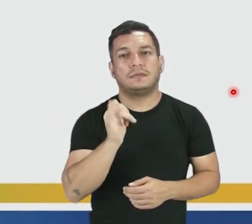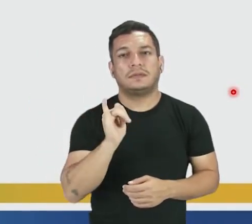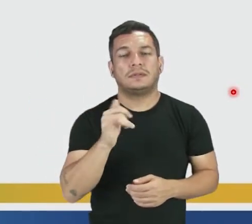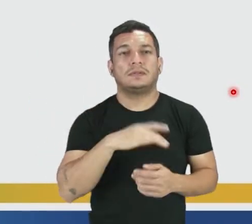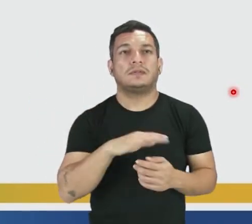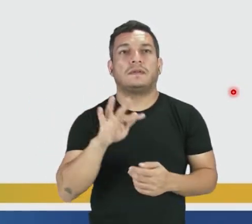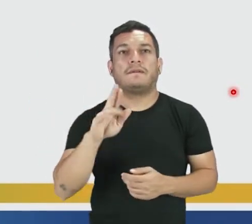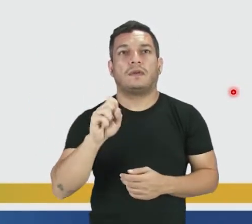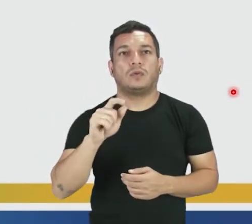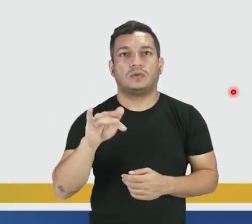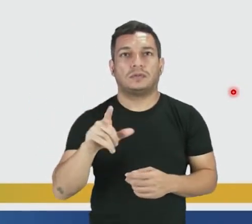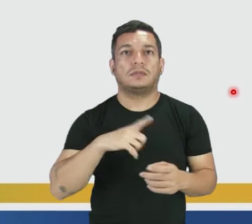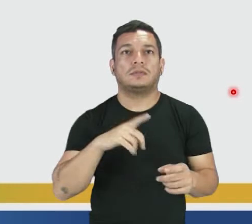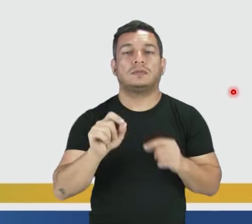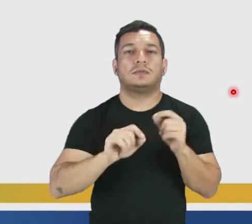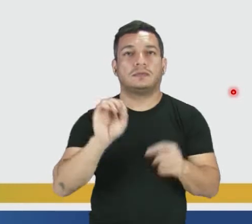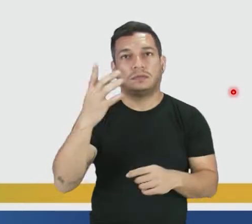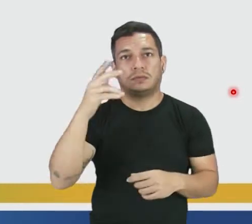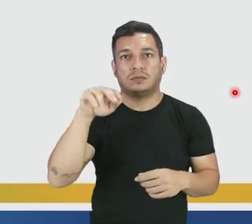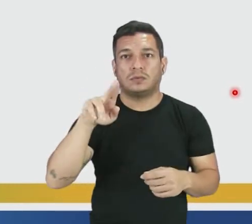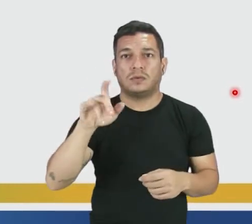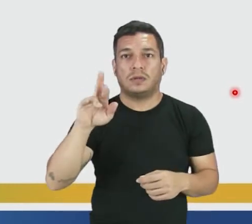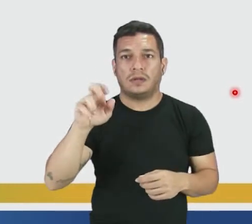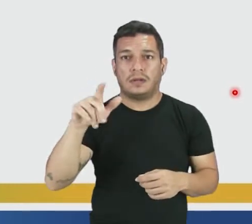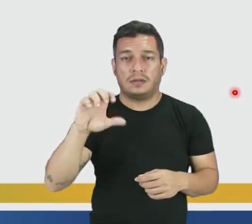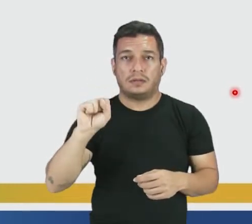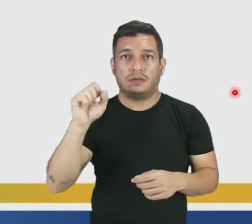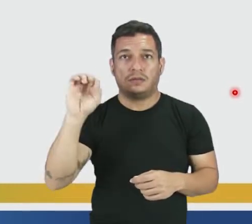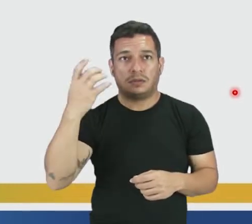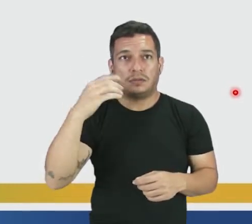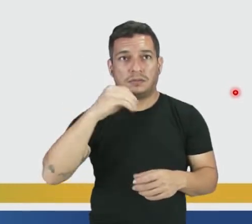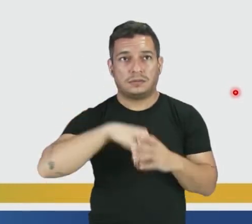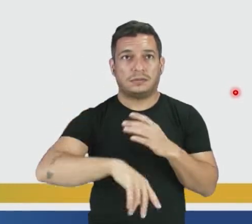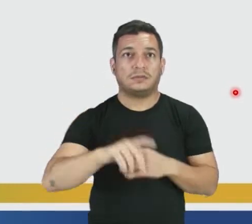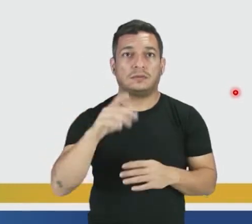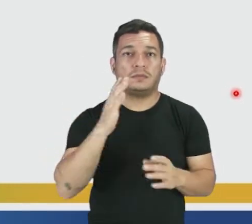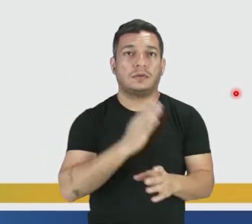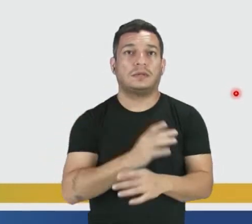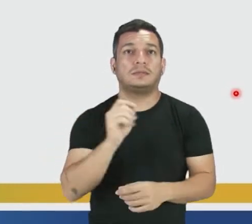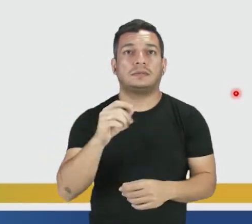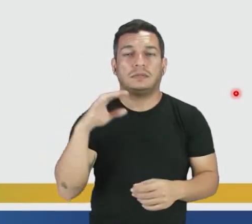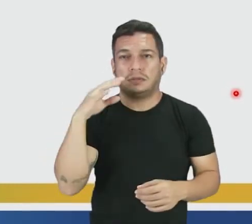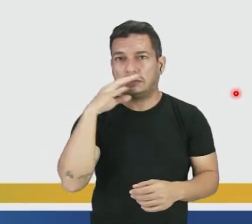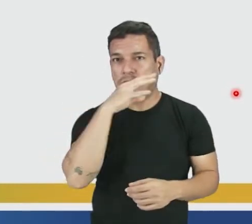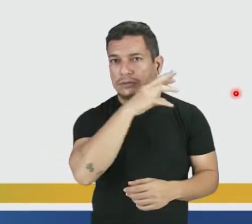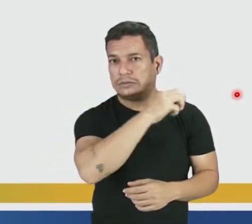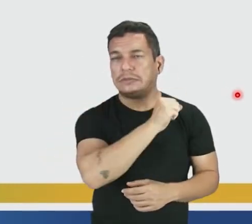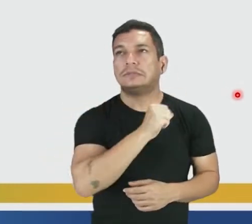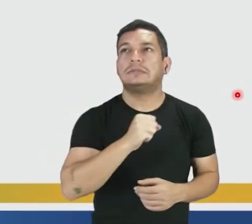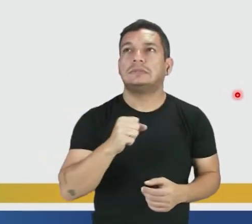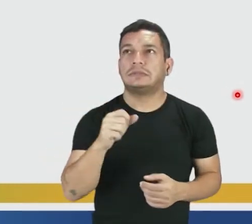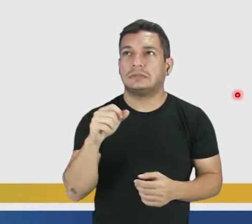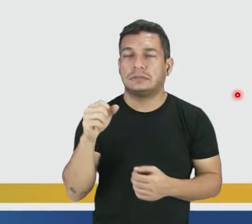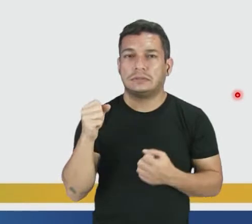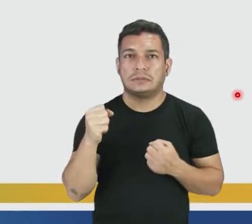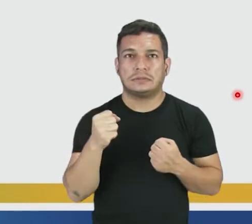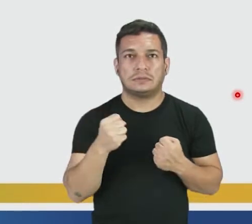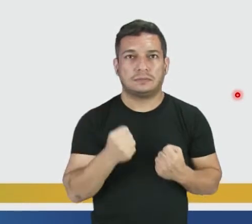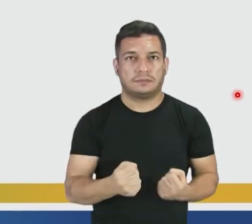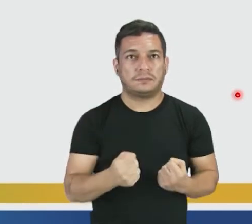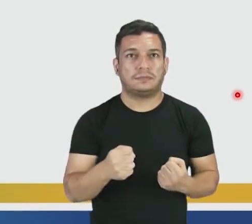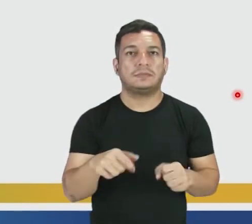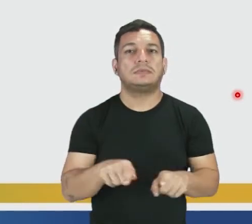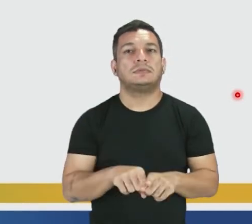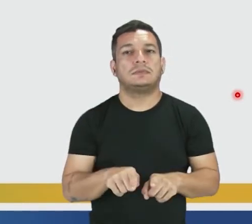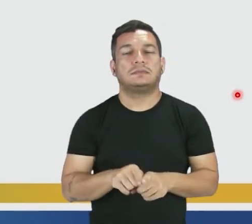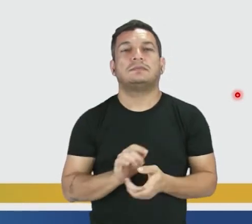de fusão. Provém das reações nucleares que ocorrem em seu interior por causa de alta tanto de temperatura quanto alta